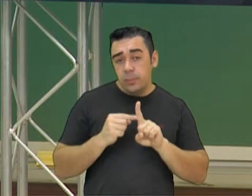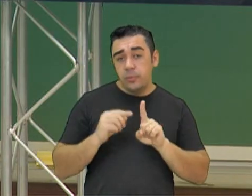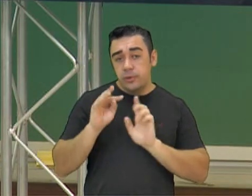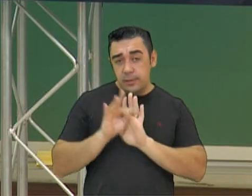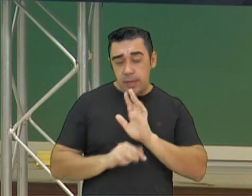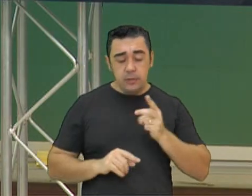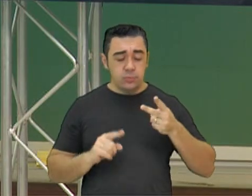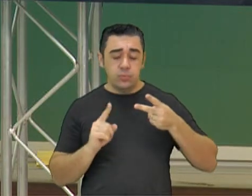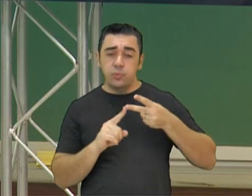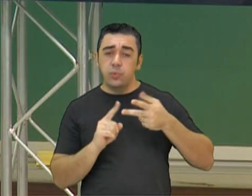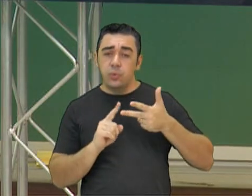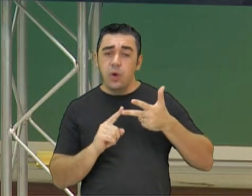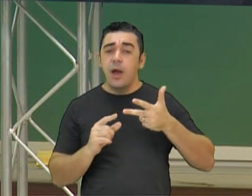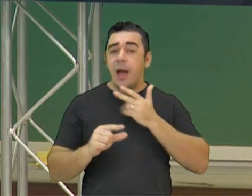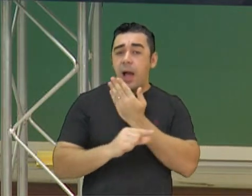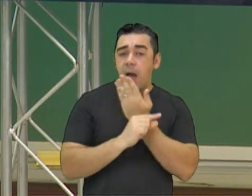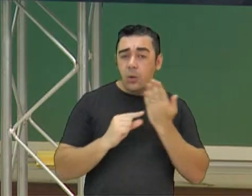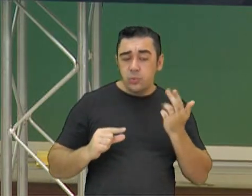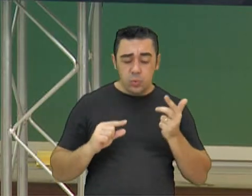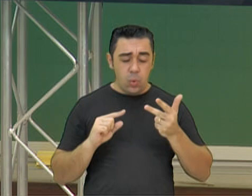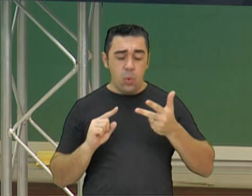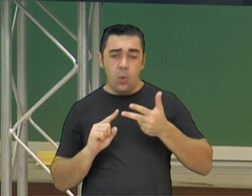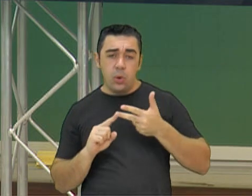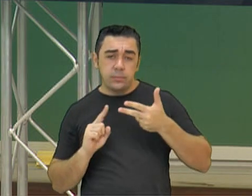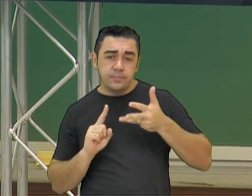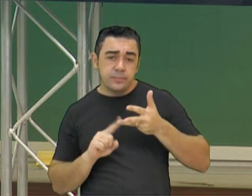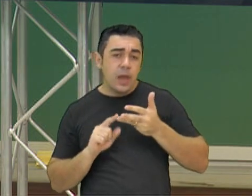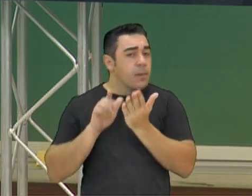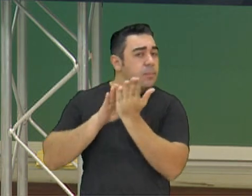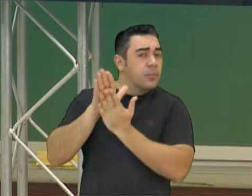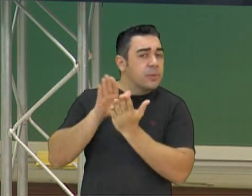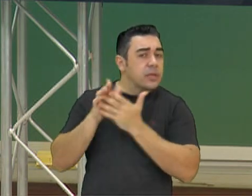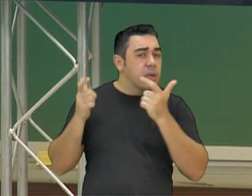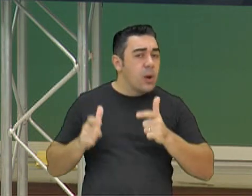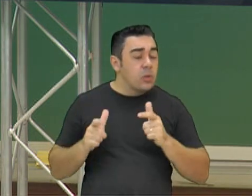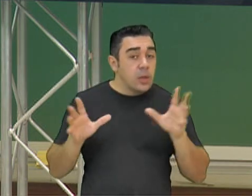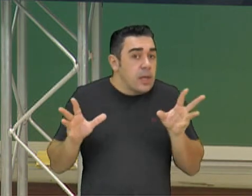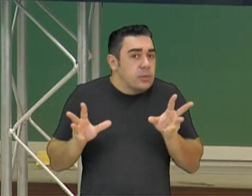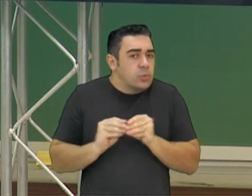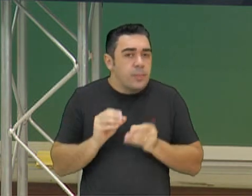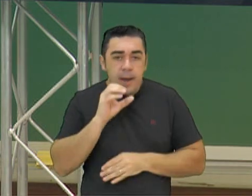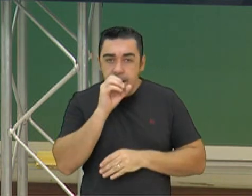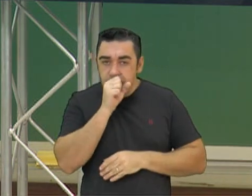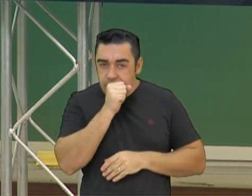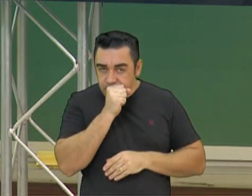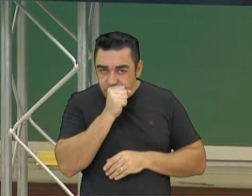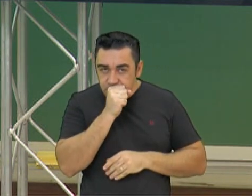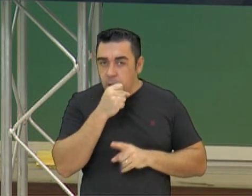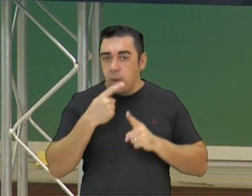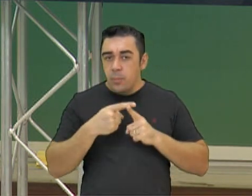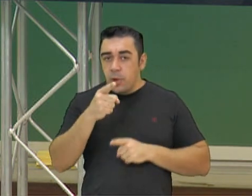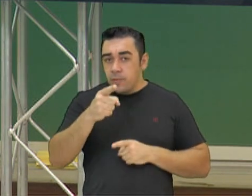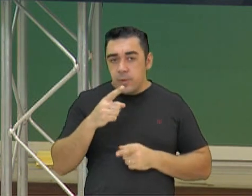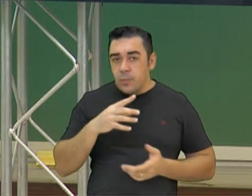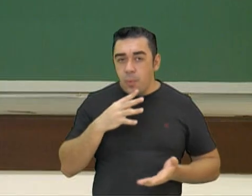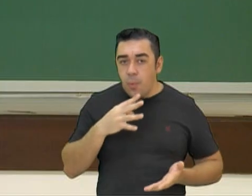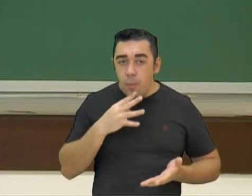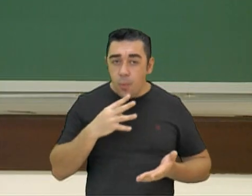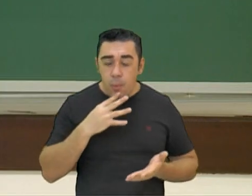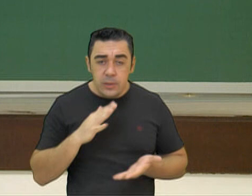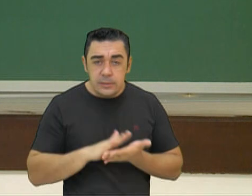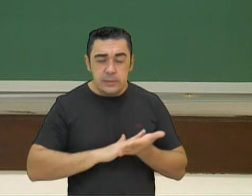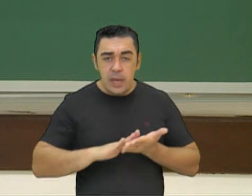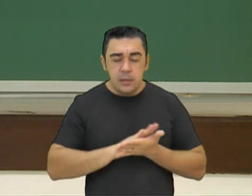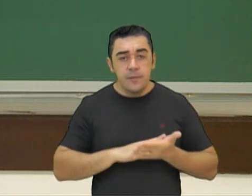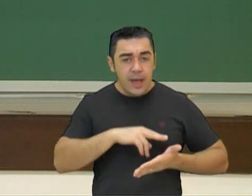quem é que escreveu, onde foi divulgado e coloca aí um pequeno resuminho. Por quê? A pessoa não conhece a obra. Então, quando a pessoa